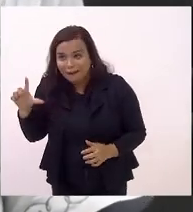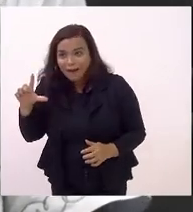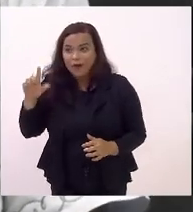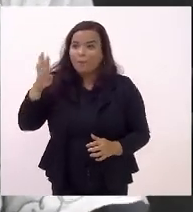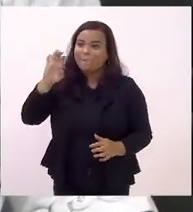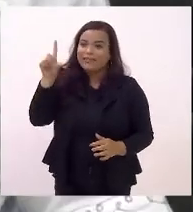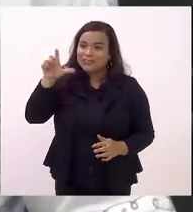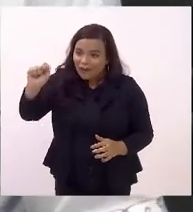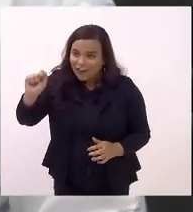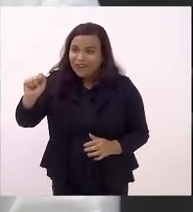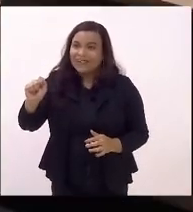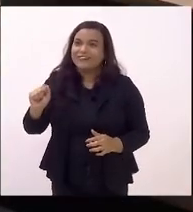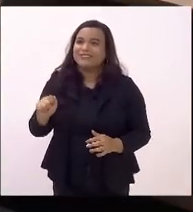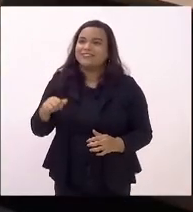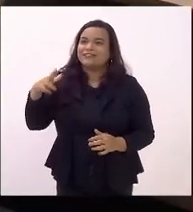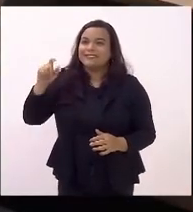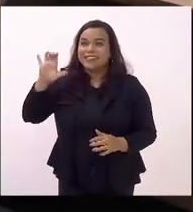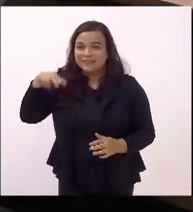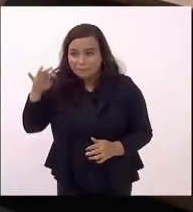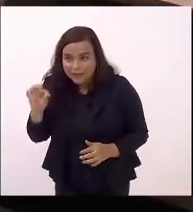Nascimento, de Lele Caó